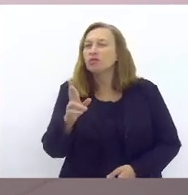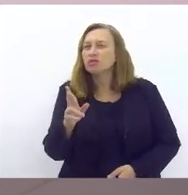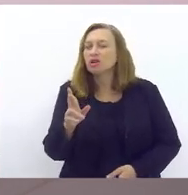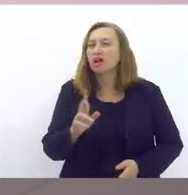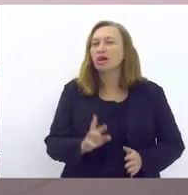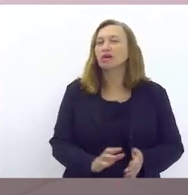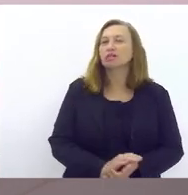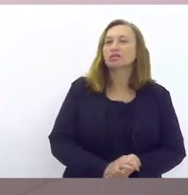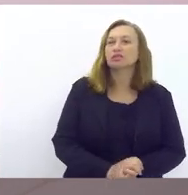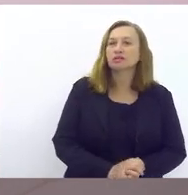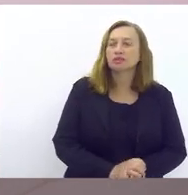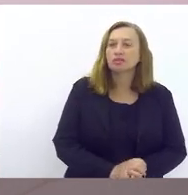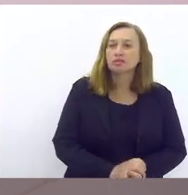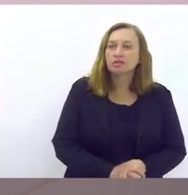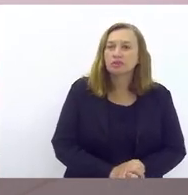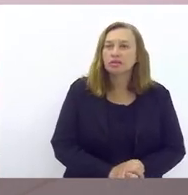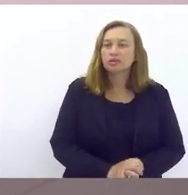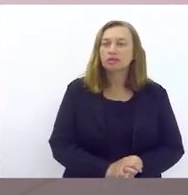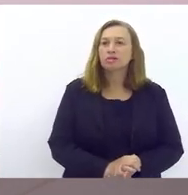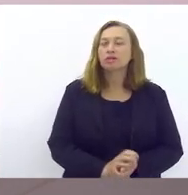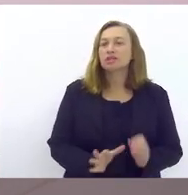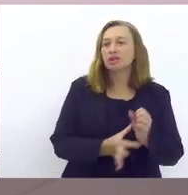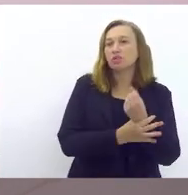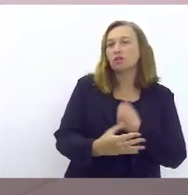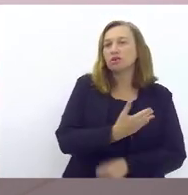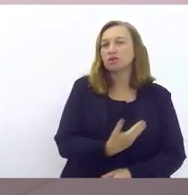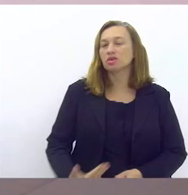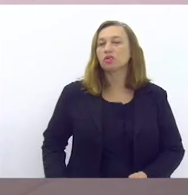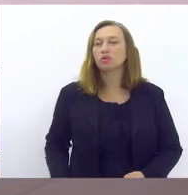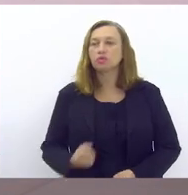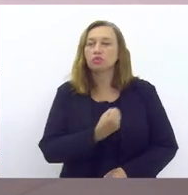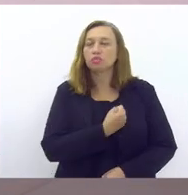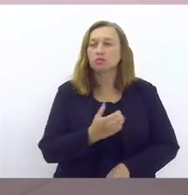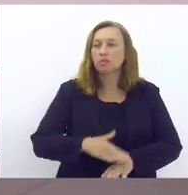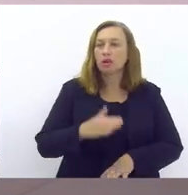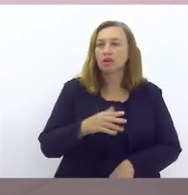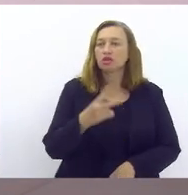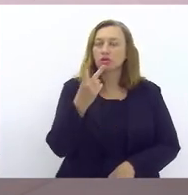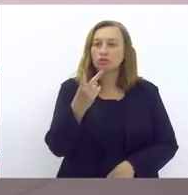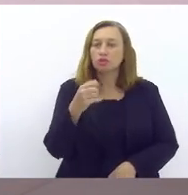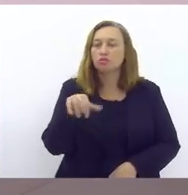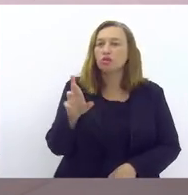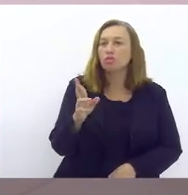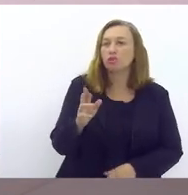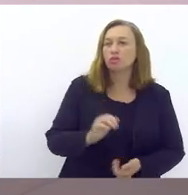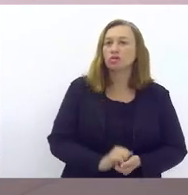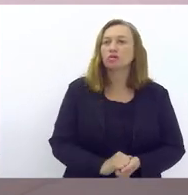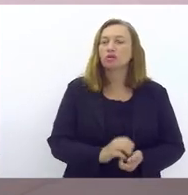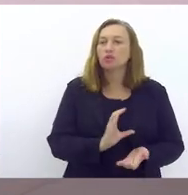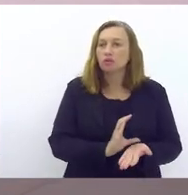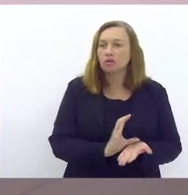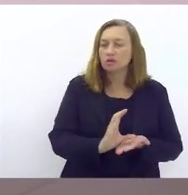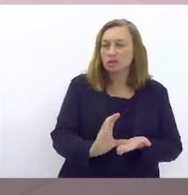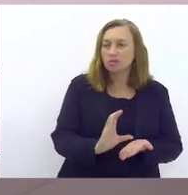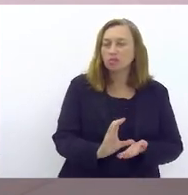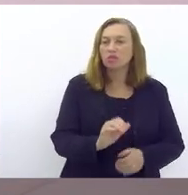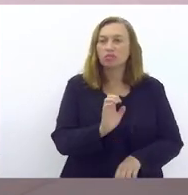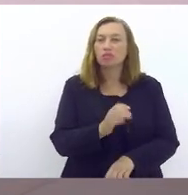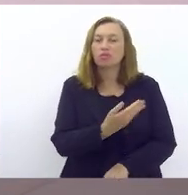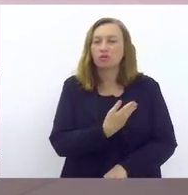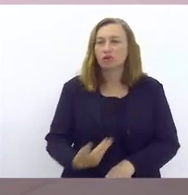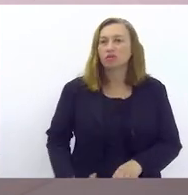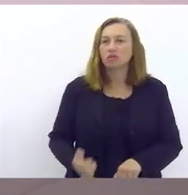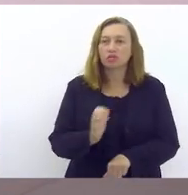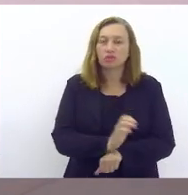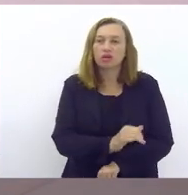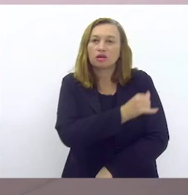que, mesmo assim, no campo da segurança pública, há um aumento de R$2 bilhões. Ou seja, né, o orçamento, o governo do Estado do Rio de Janeiro, ele